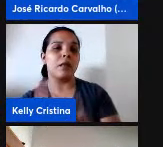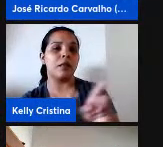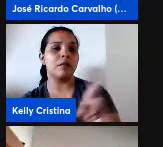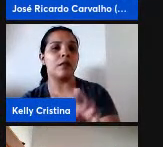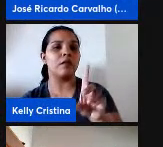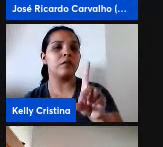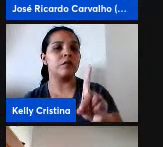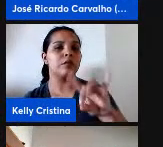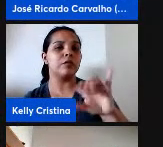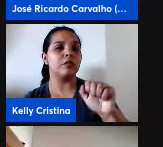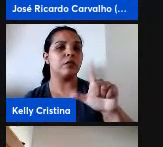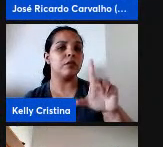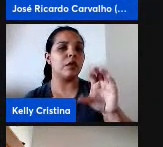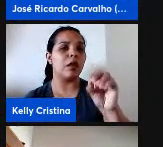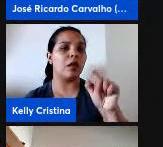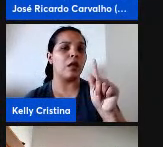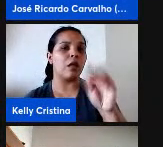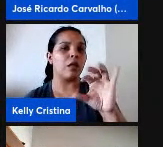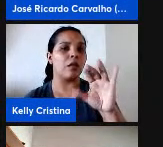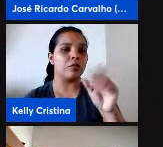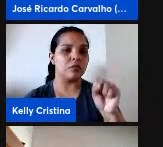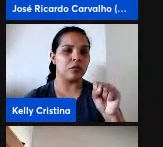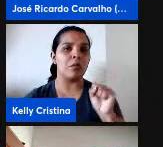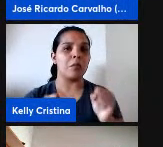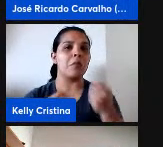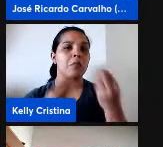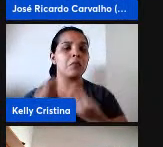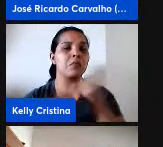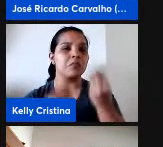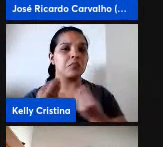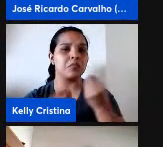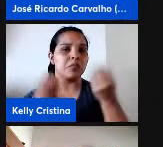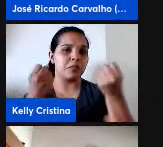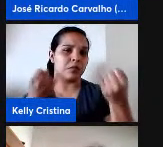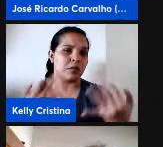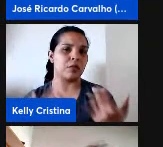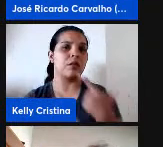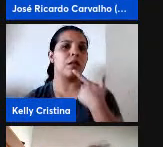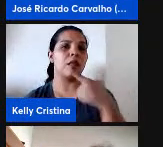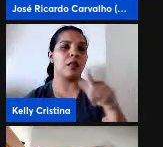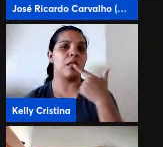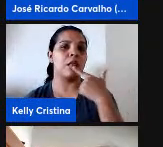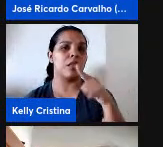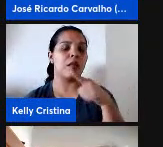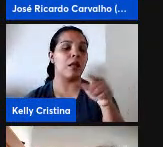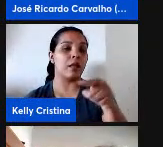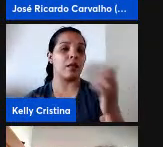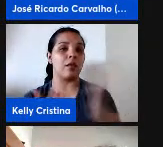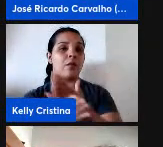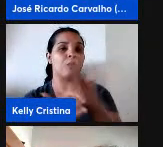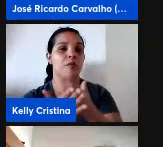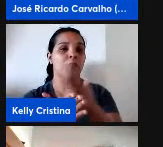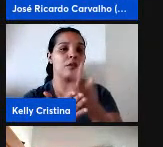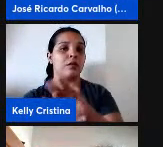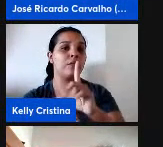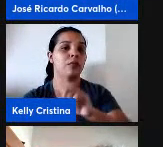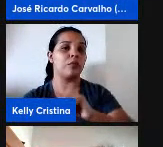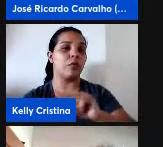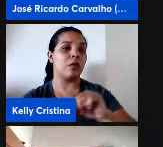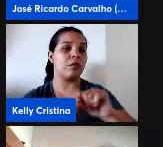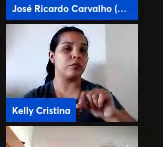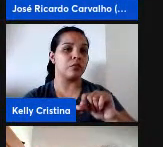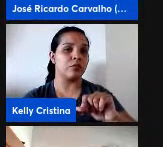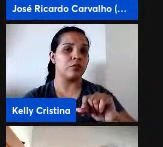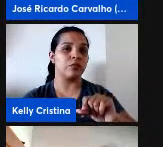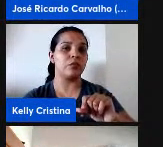pode dinamizar essa língua. Né? Aqui encontra-se o livro em que está esse artigo, né? Questões de Estilísticas no